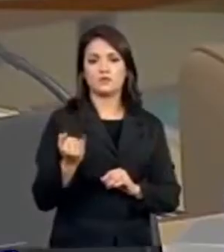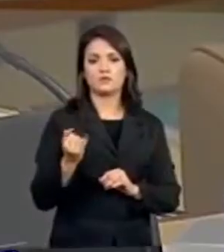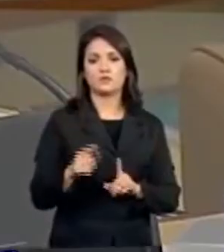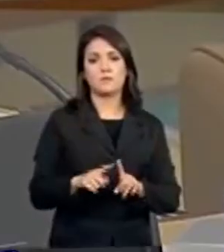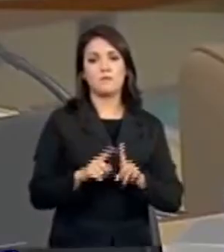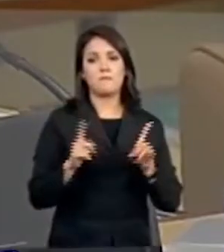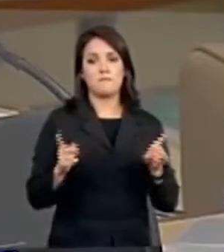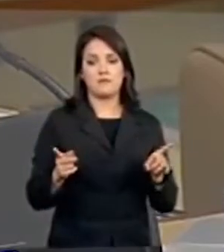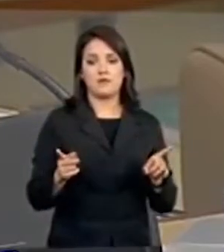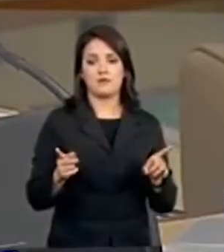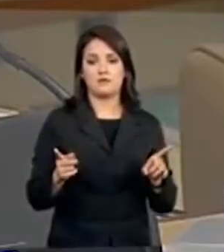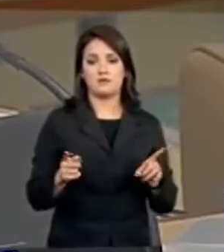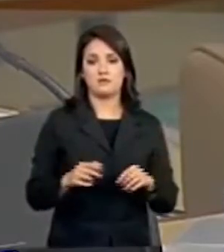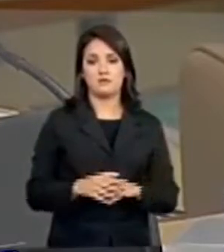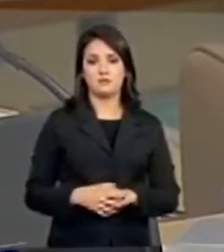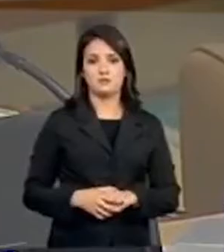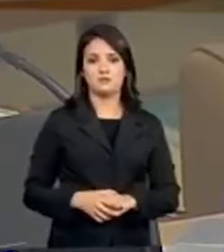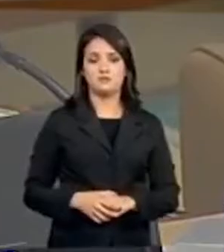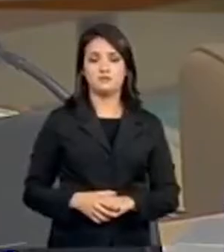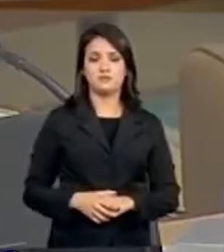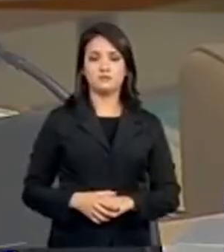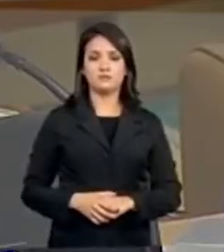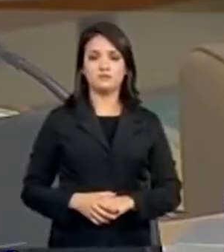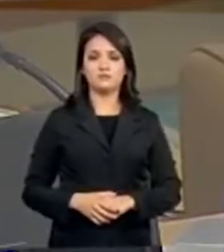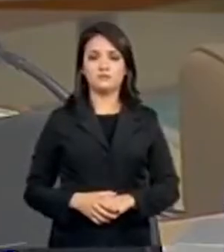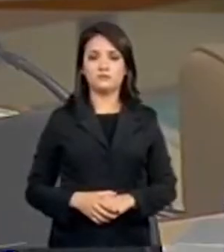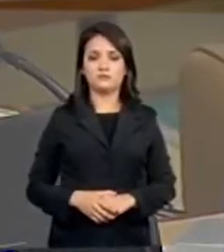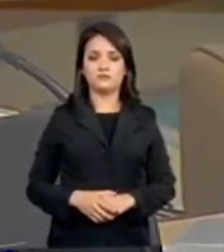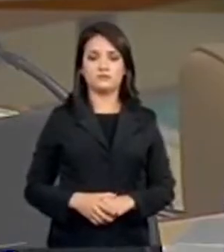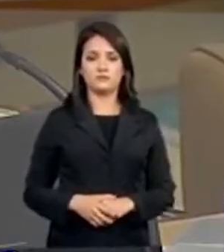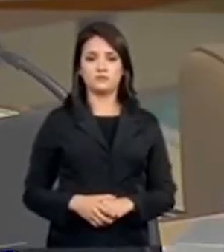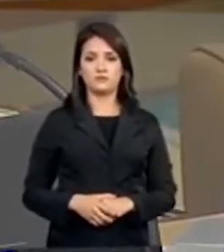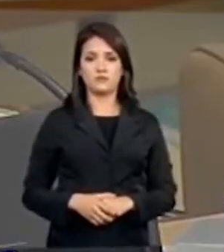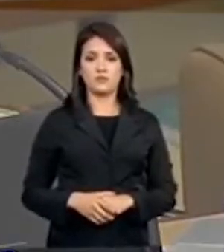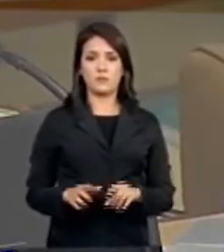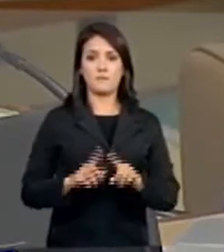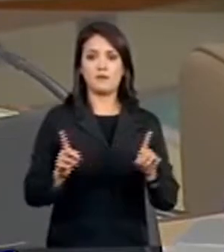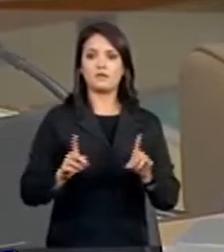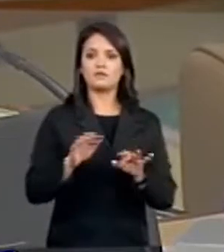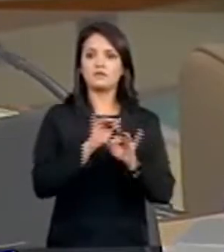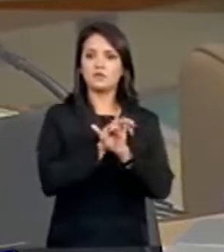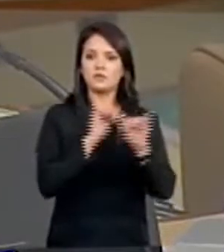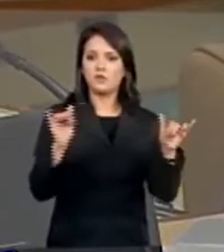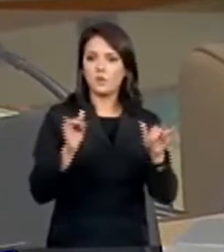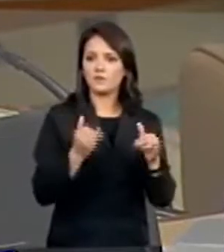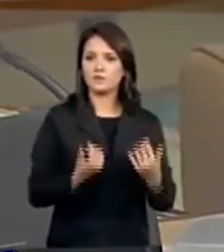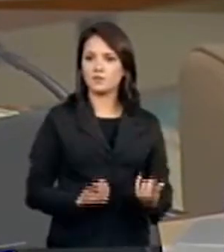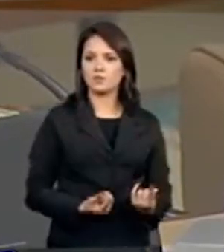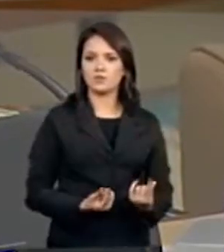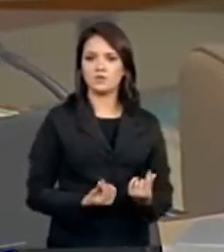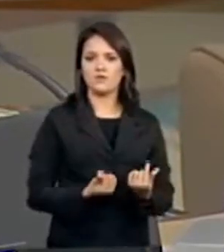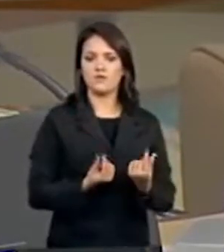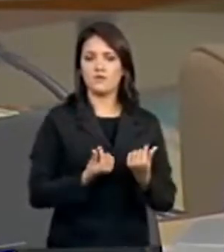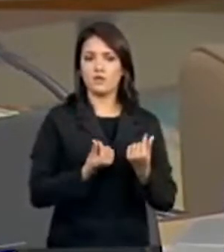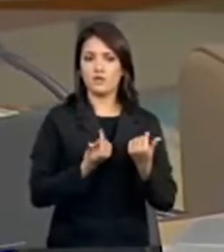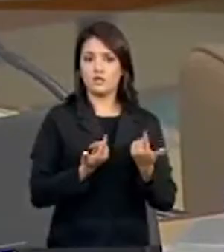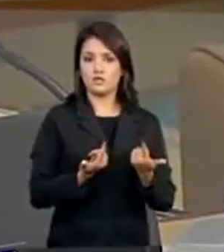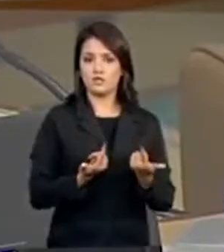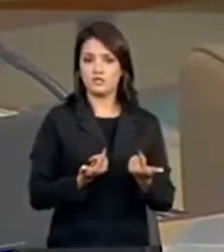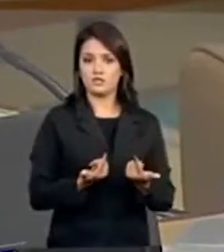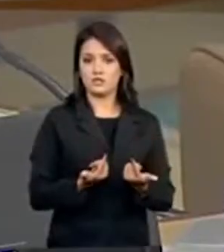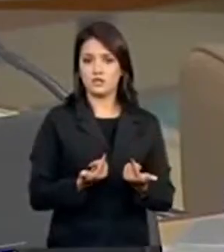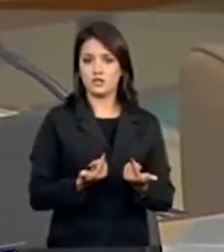Eu não consideraria o sigilo das informações financeiras parte do